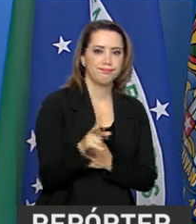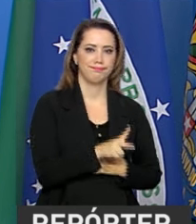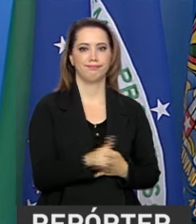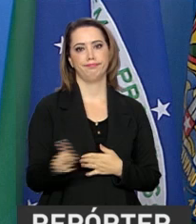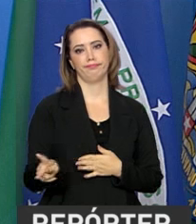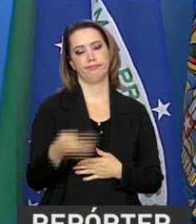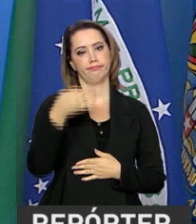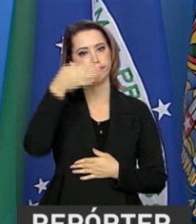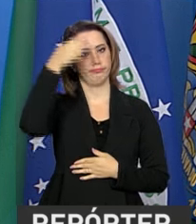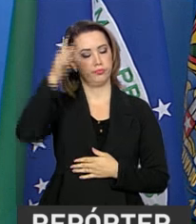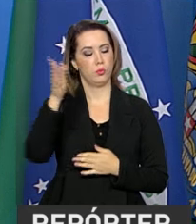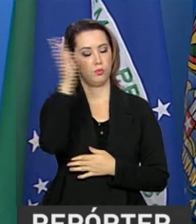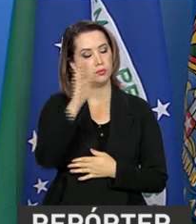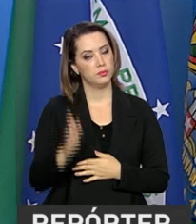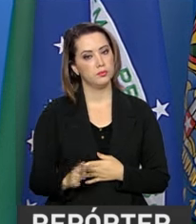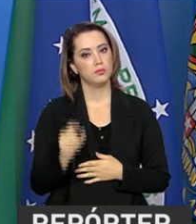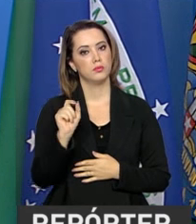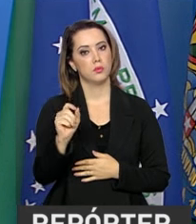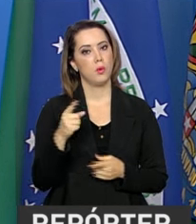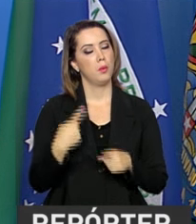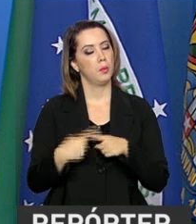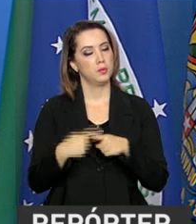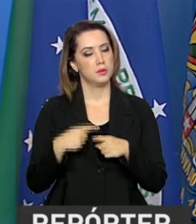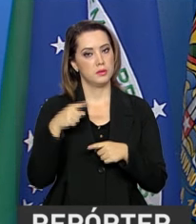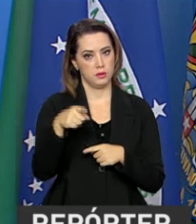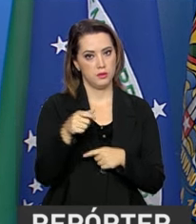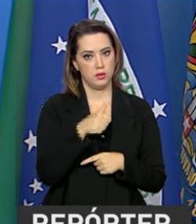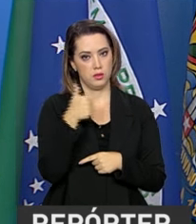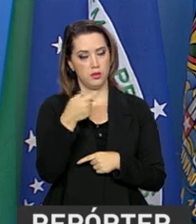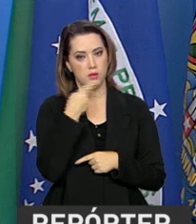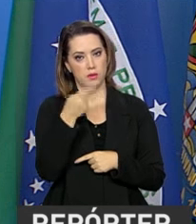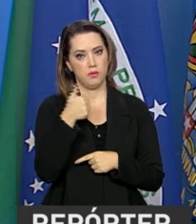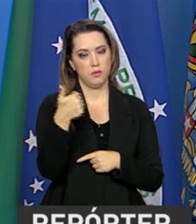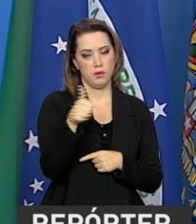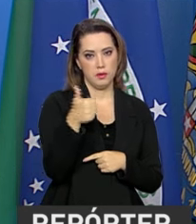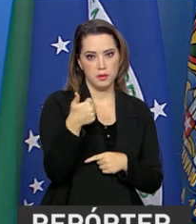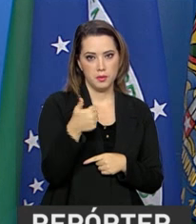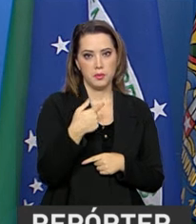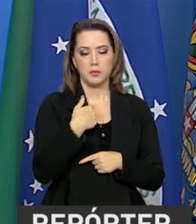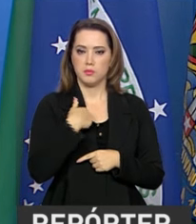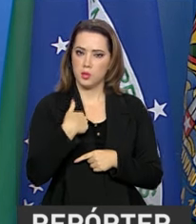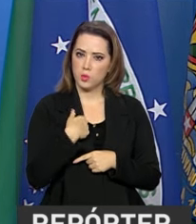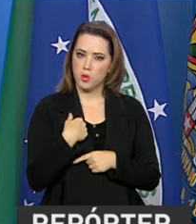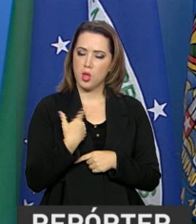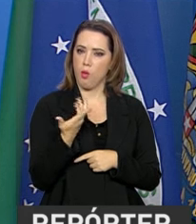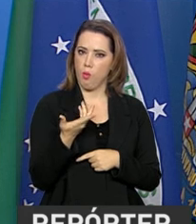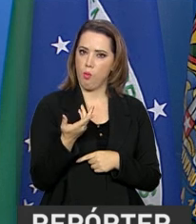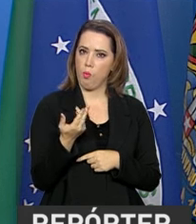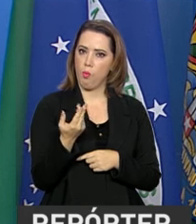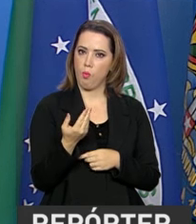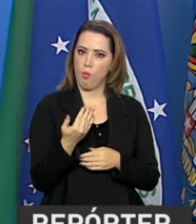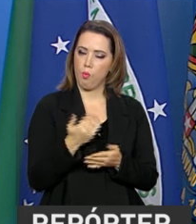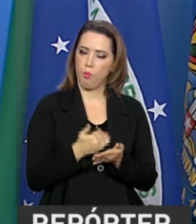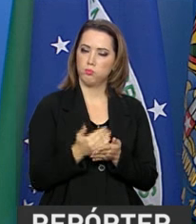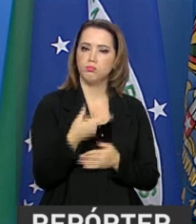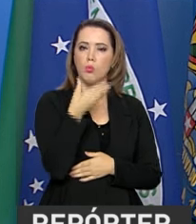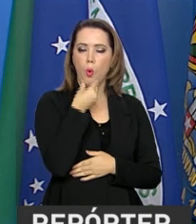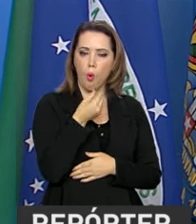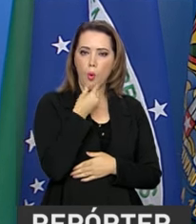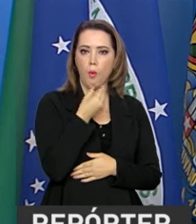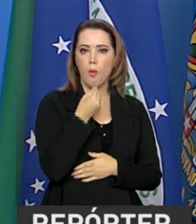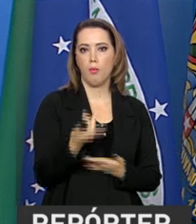país. Por isso que a primeira palavra que dei foi precisamente como homem, para